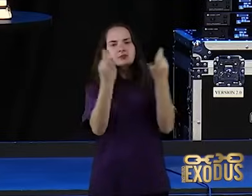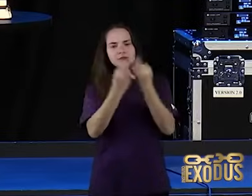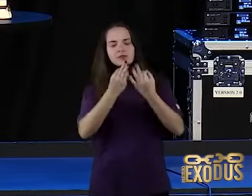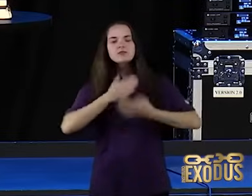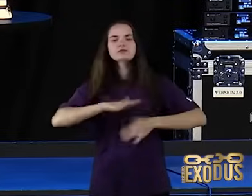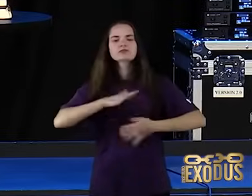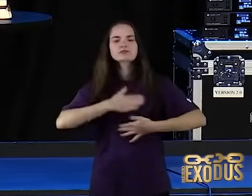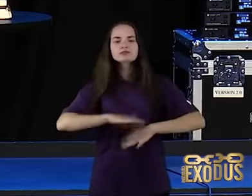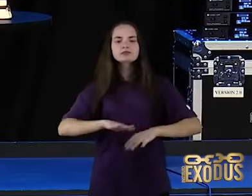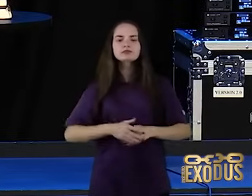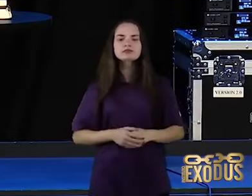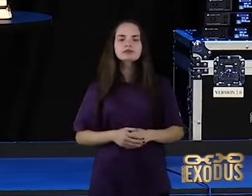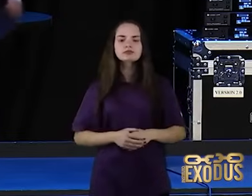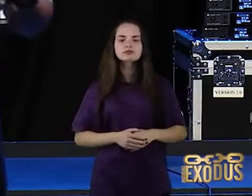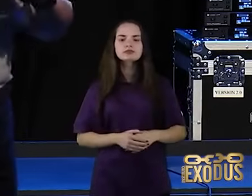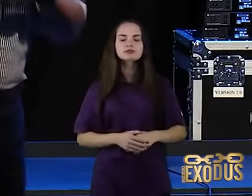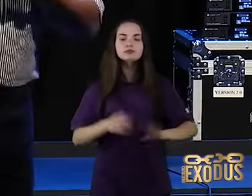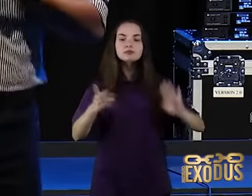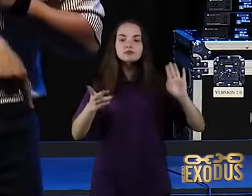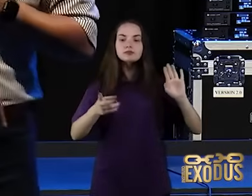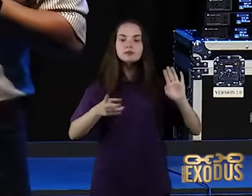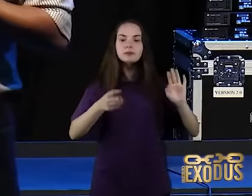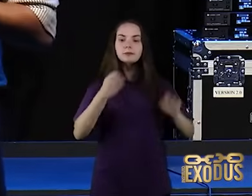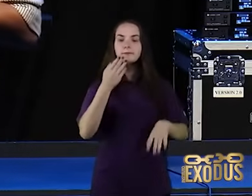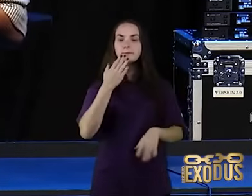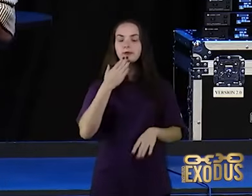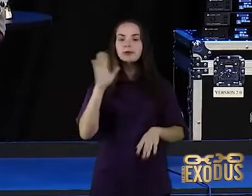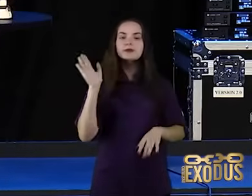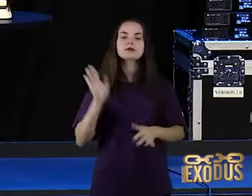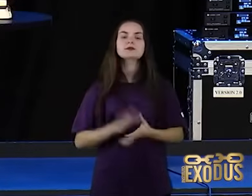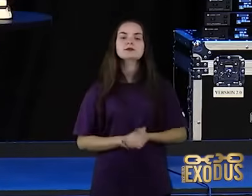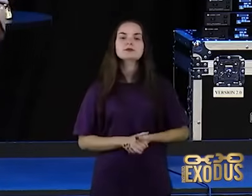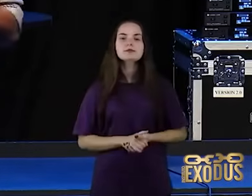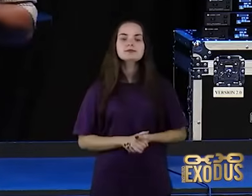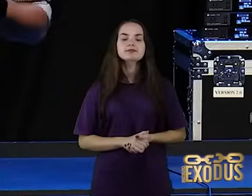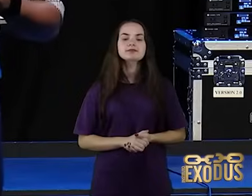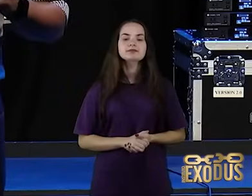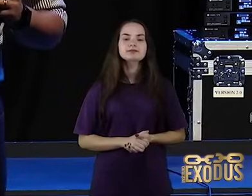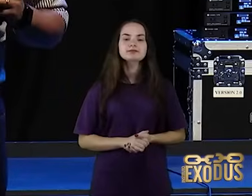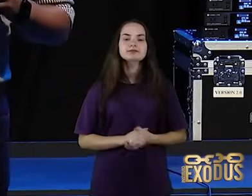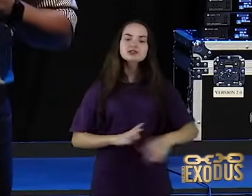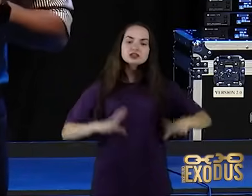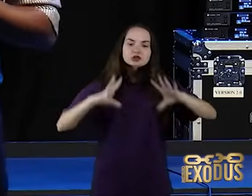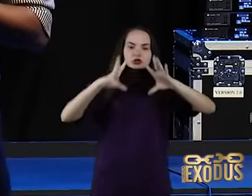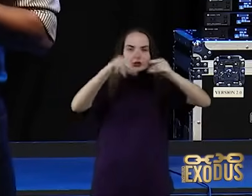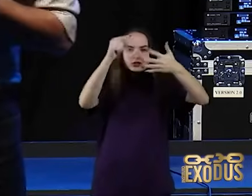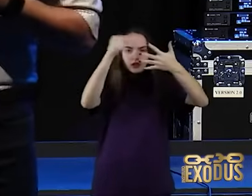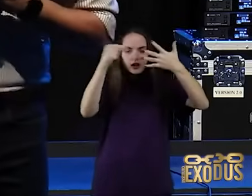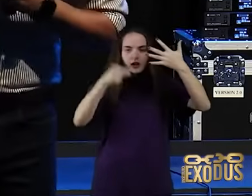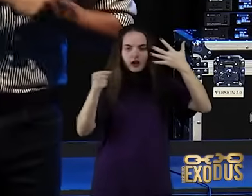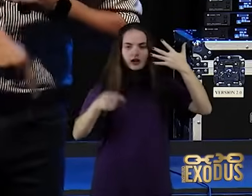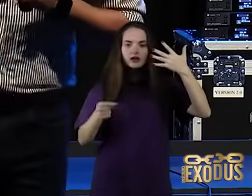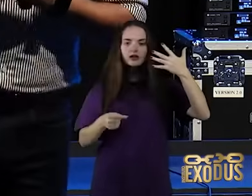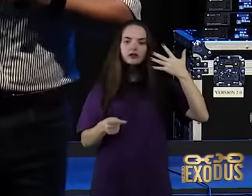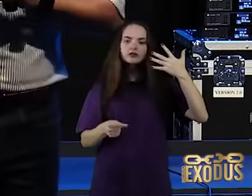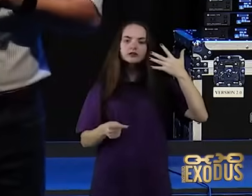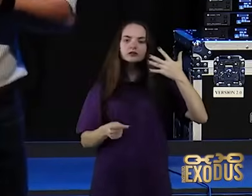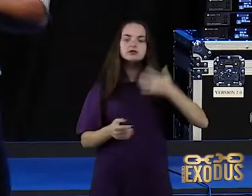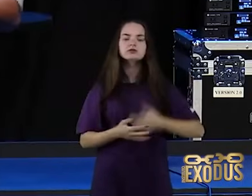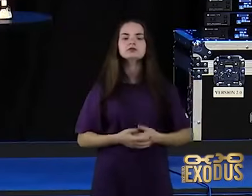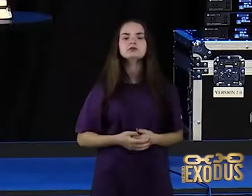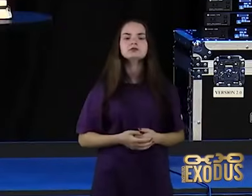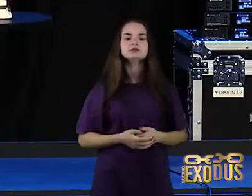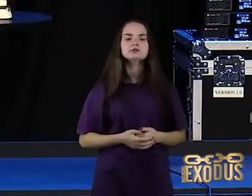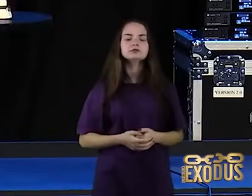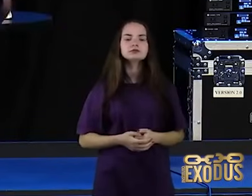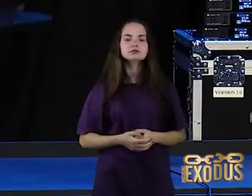sono tranquilo à noite ele tá te prometendo outras coisas e todas essas coisas que eu falei anteriormente essas